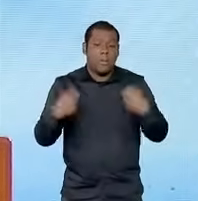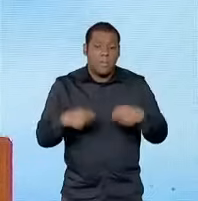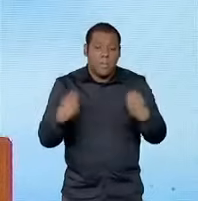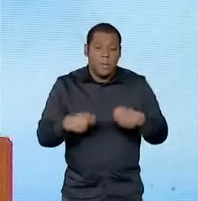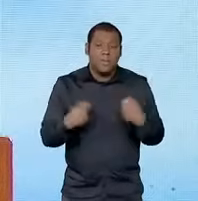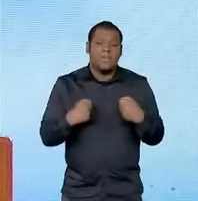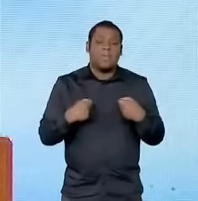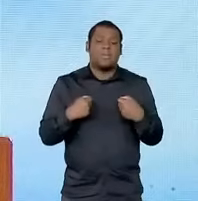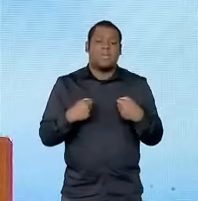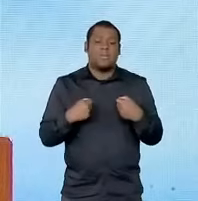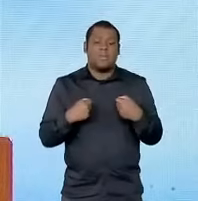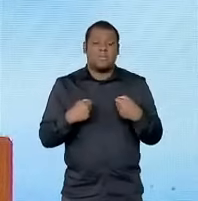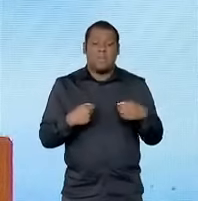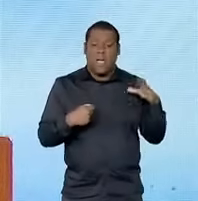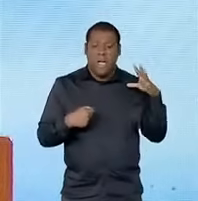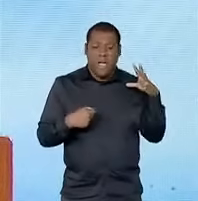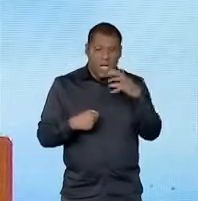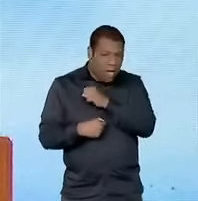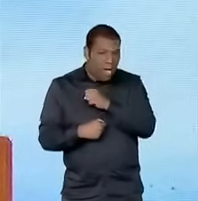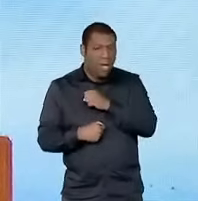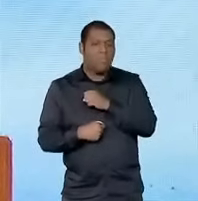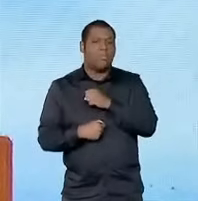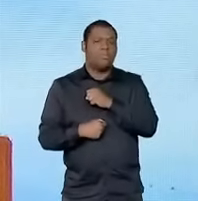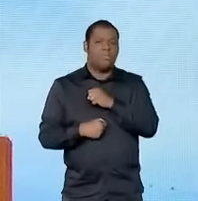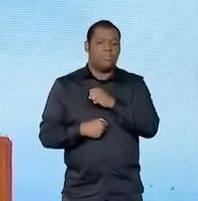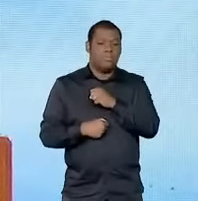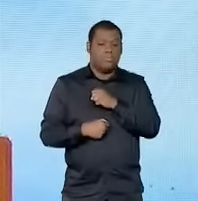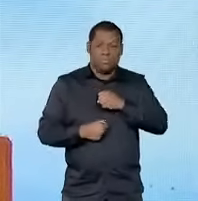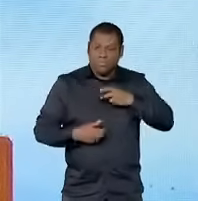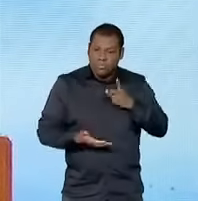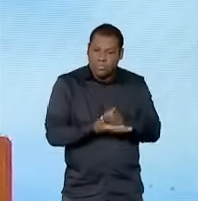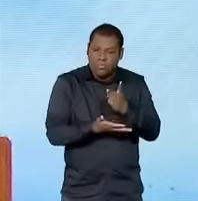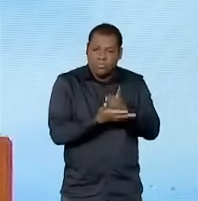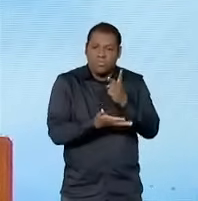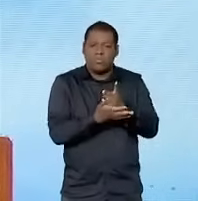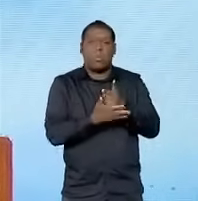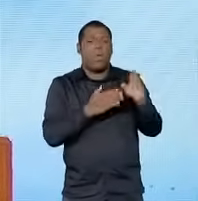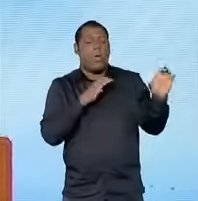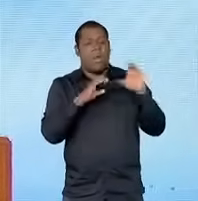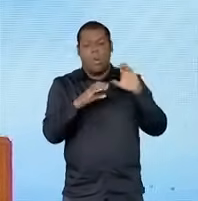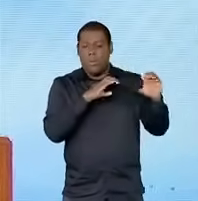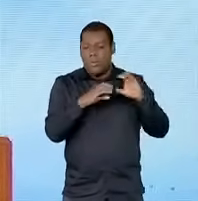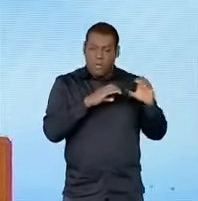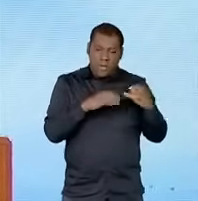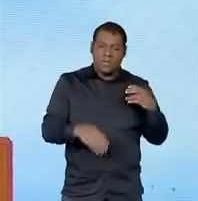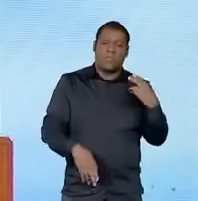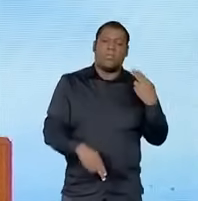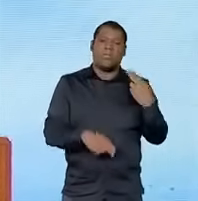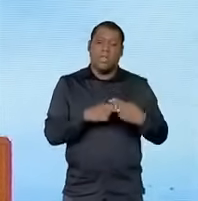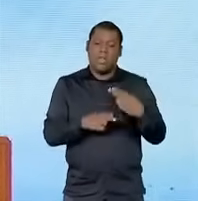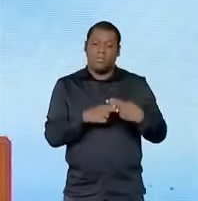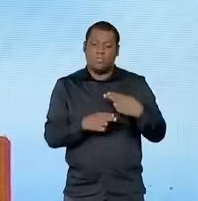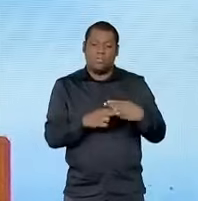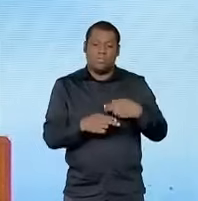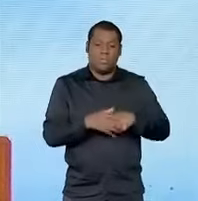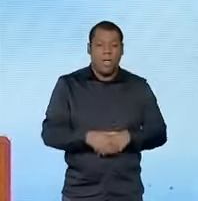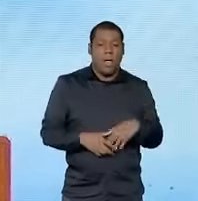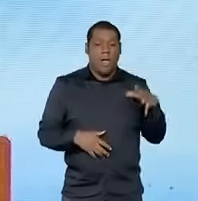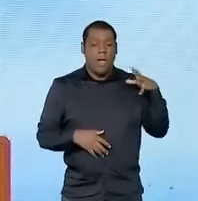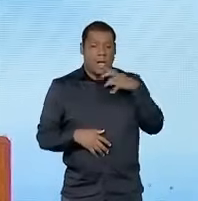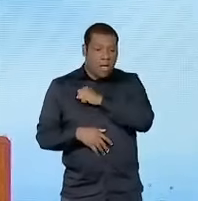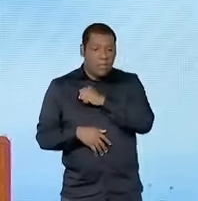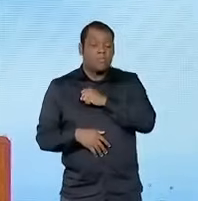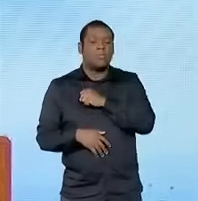precisamos atuar em sintonia fina e em constante diálogo com a Caixa Econômica Federal para agilidade